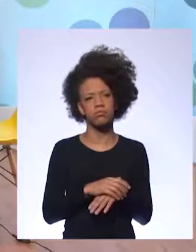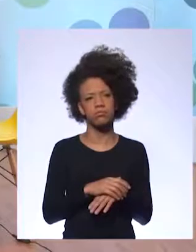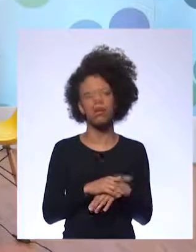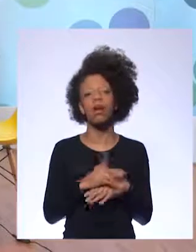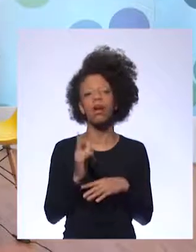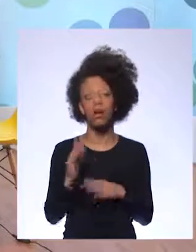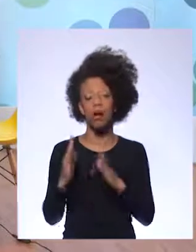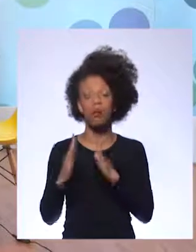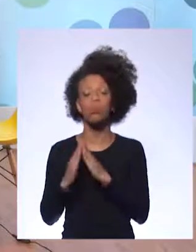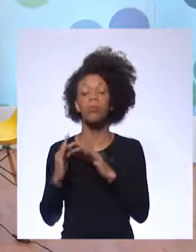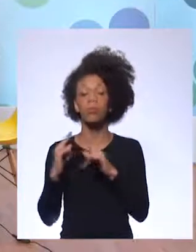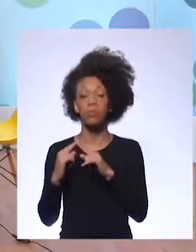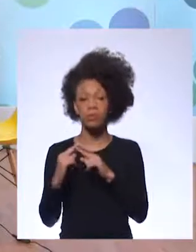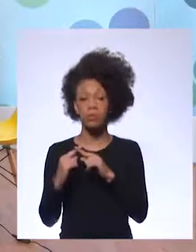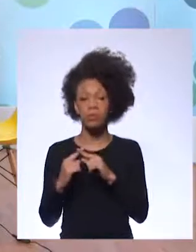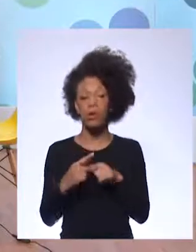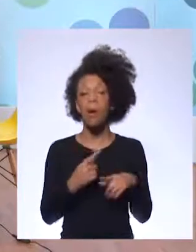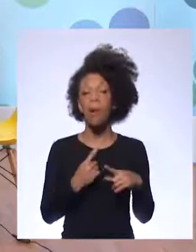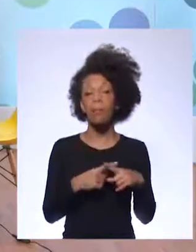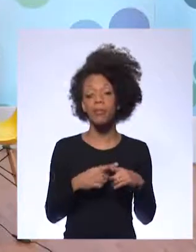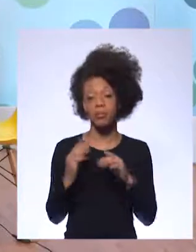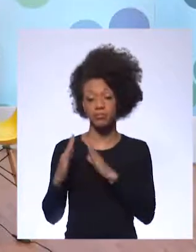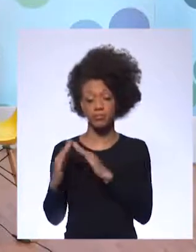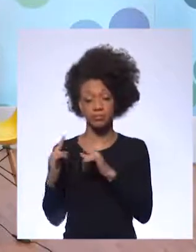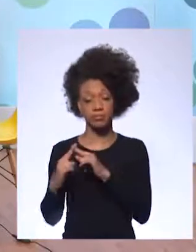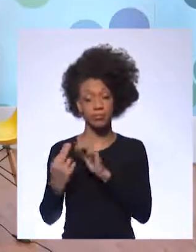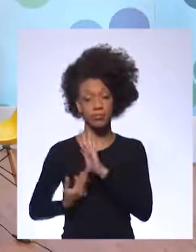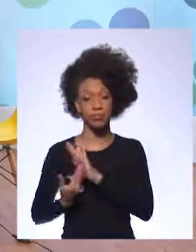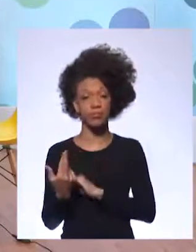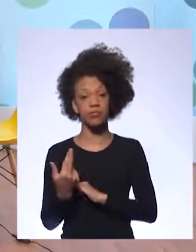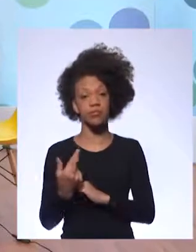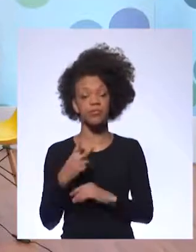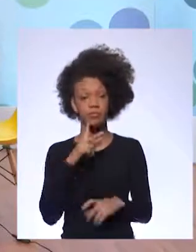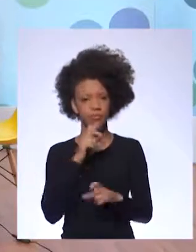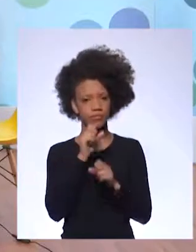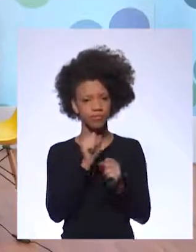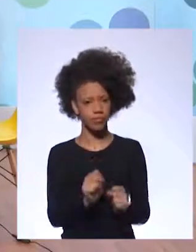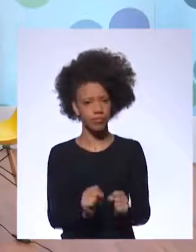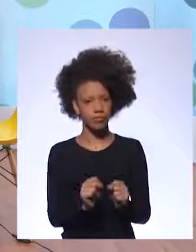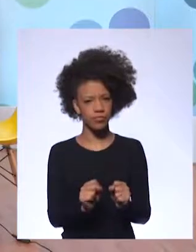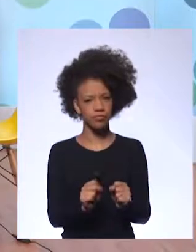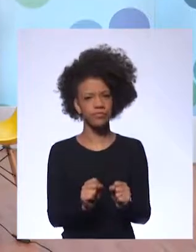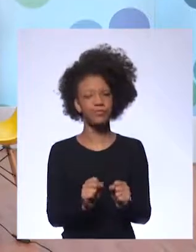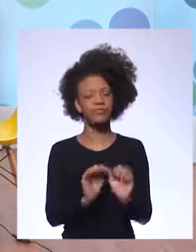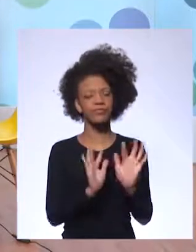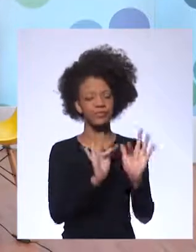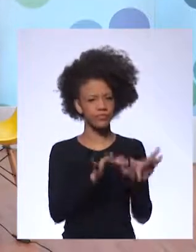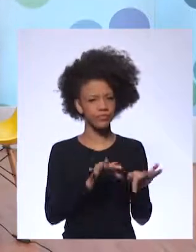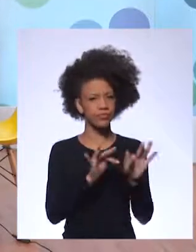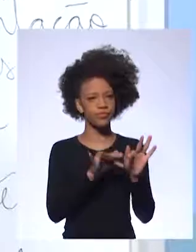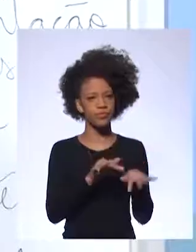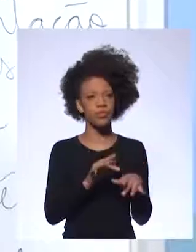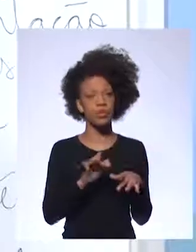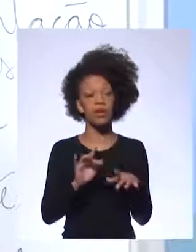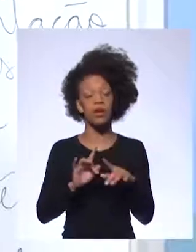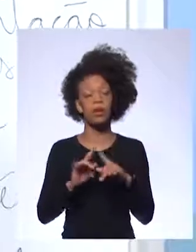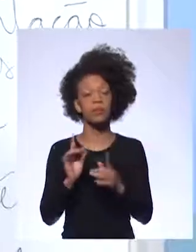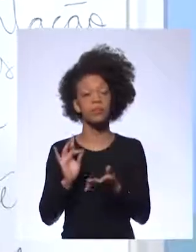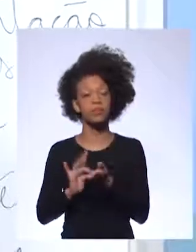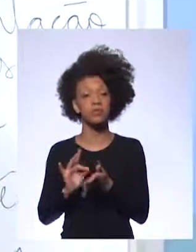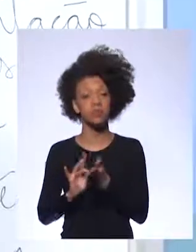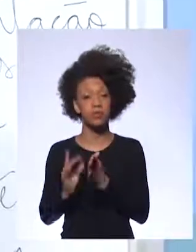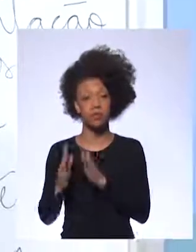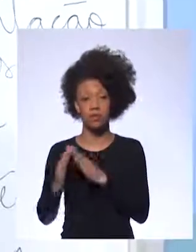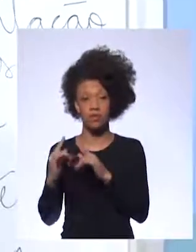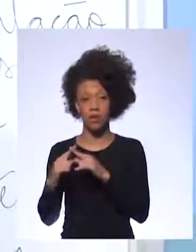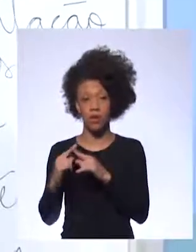alegria na igreja que a igreja ela se torna um muito poderosa no mundo feudal EA igreja na verdade ela vai